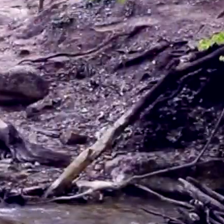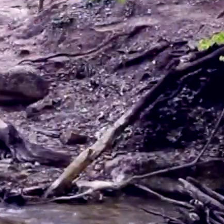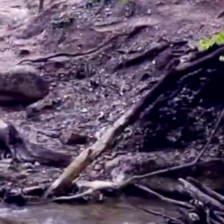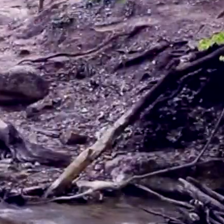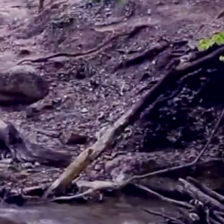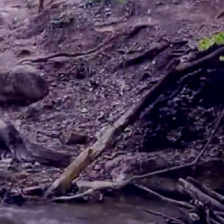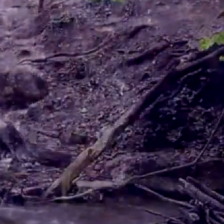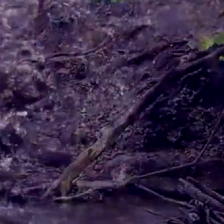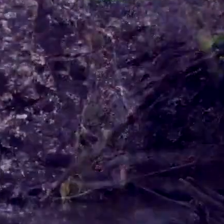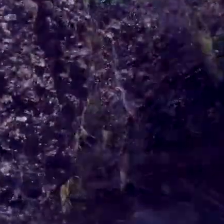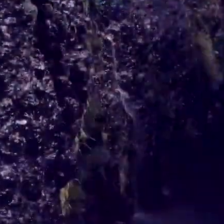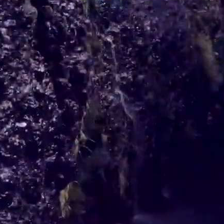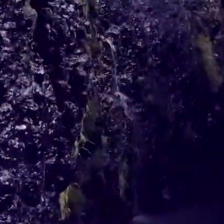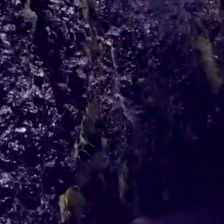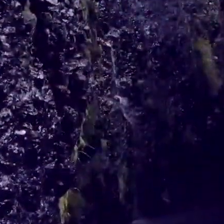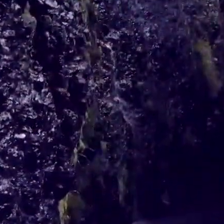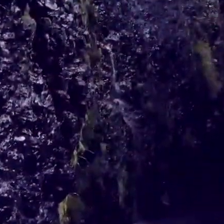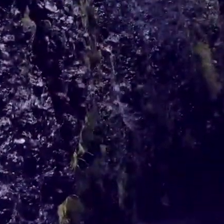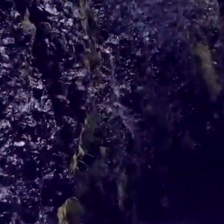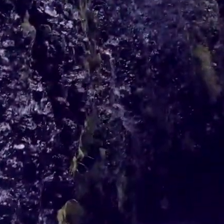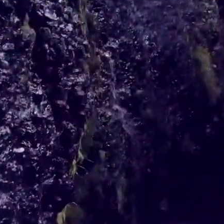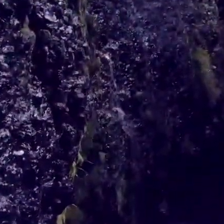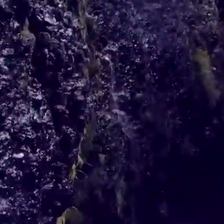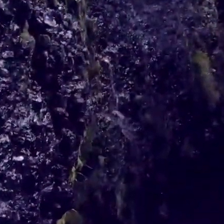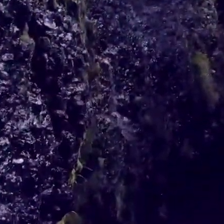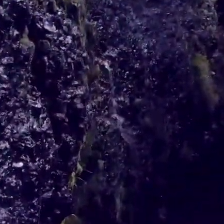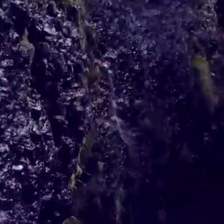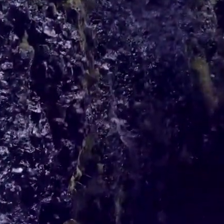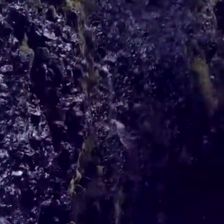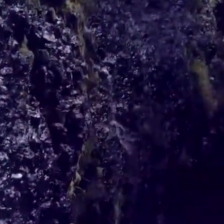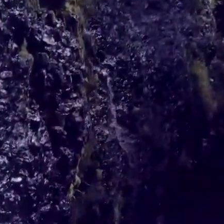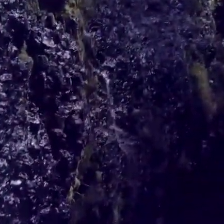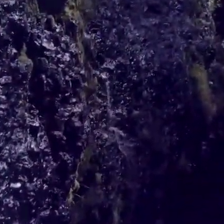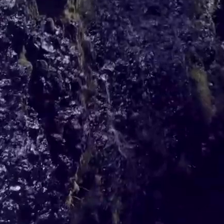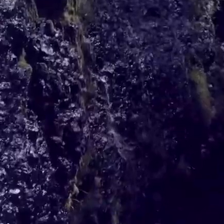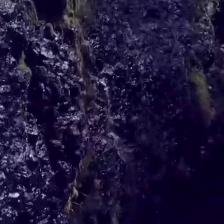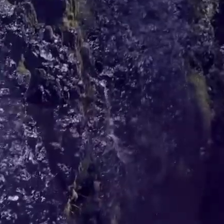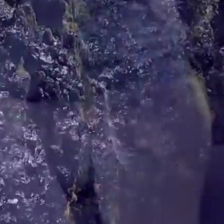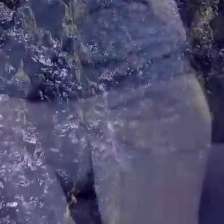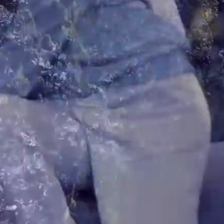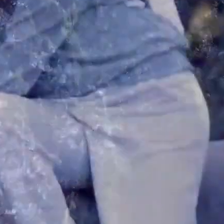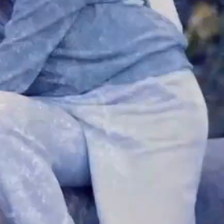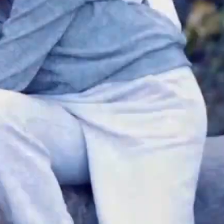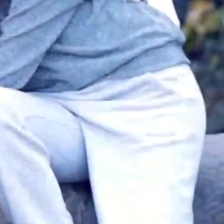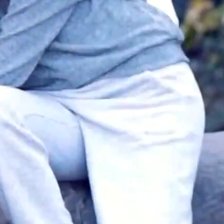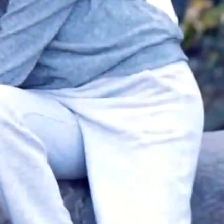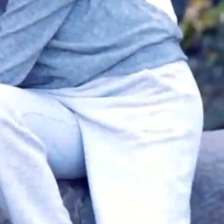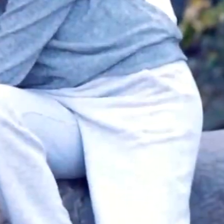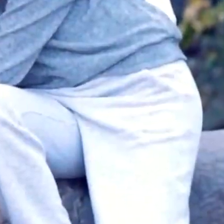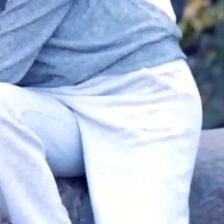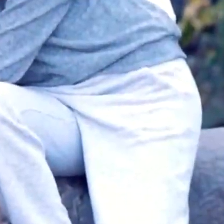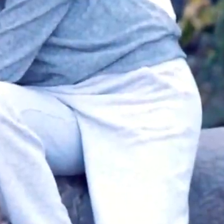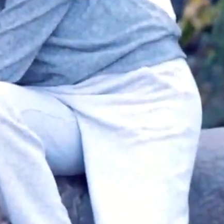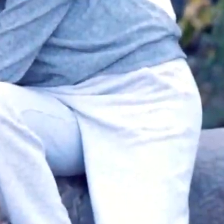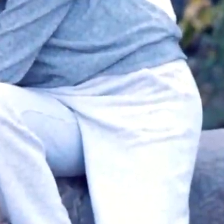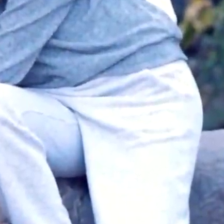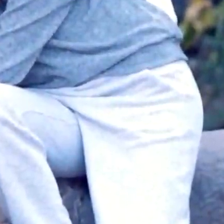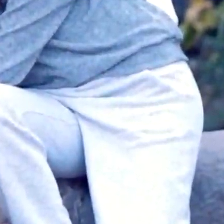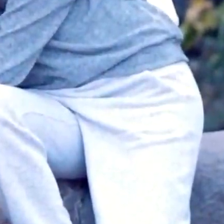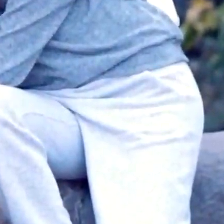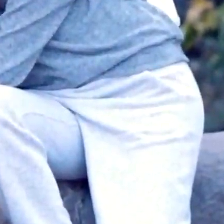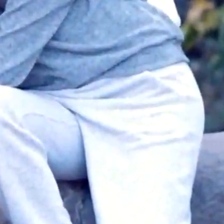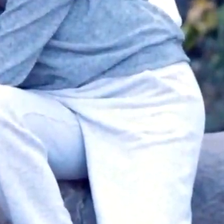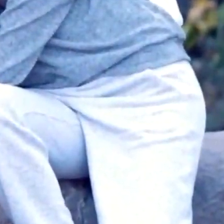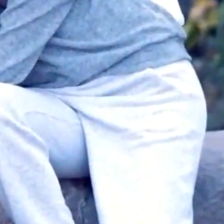Jesus, a fonte das águas vivas. Aquele que tem sede, venha, e quem quiser, receba